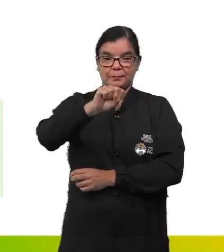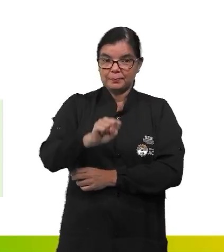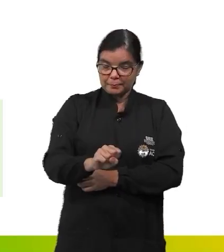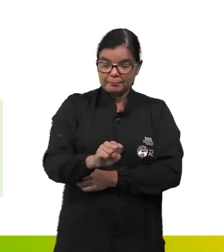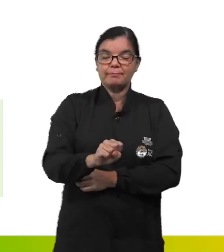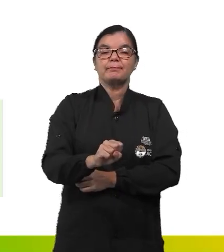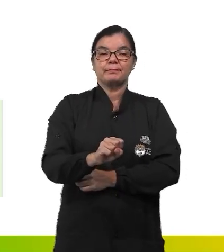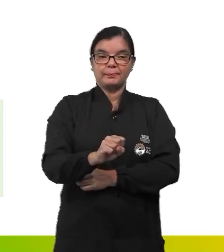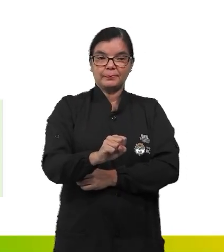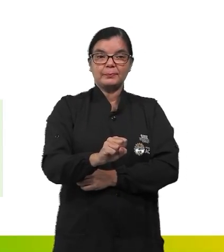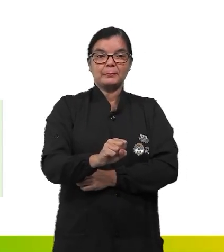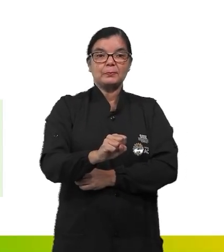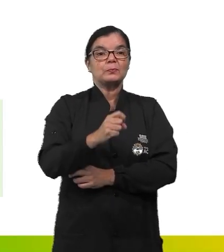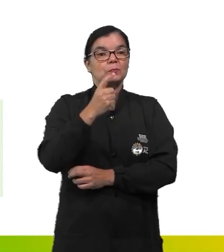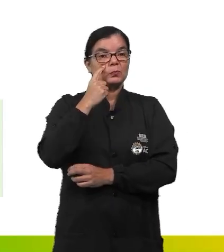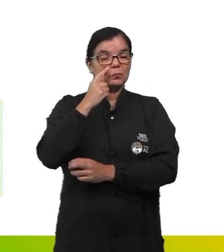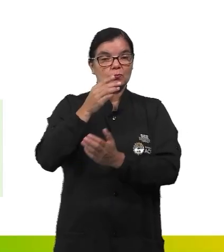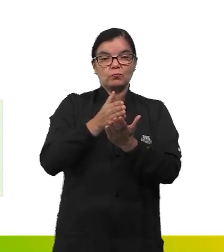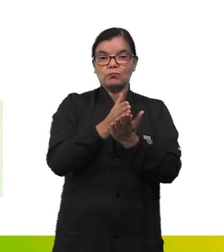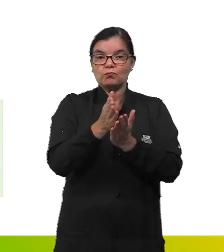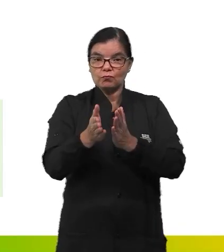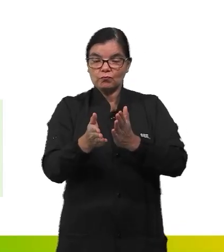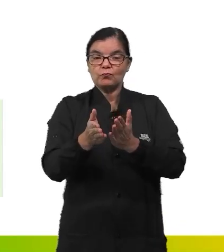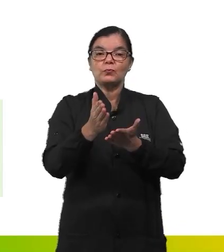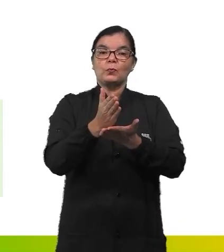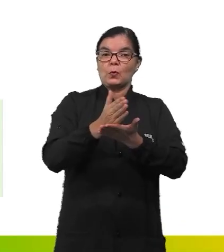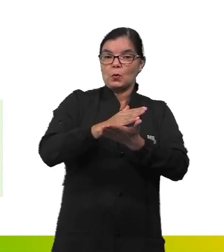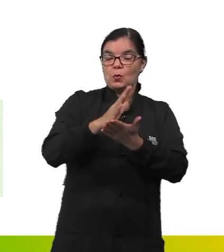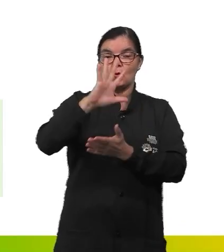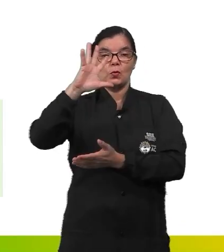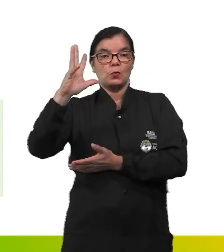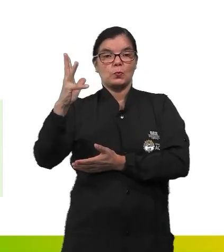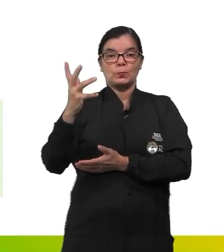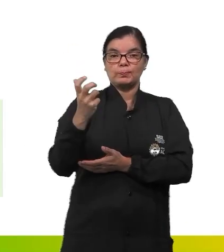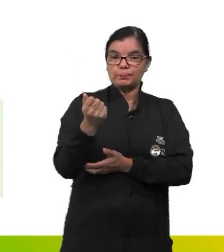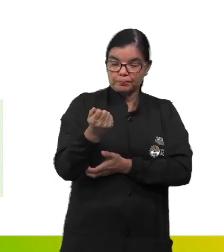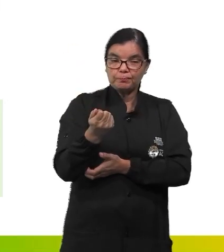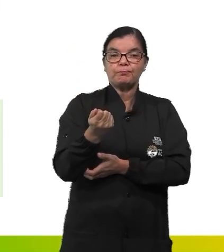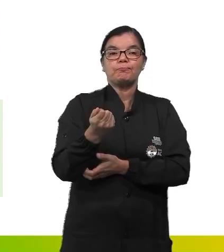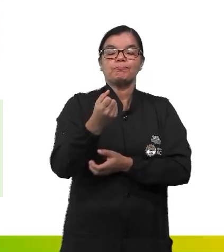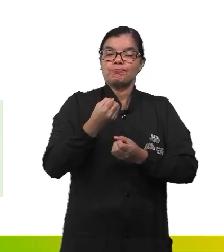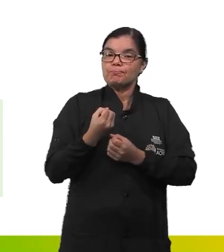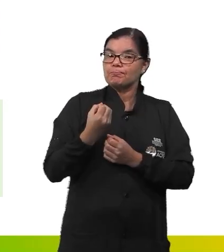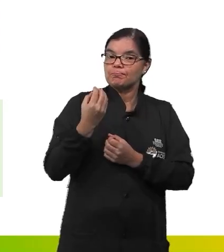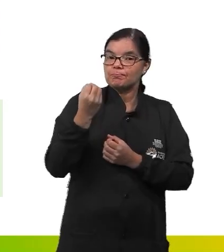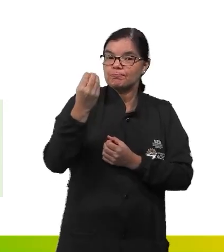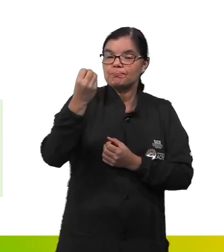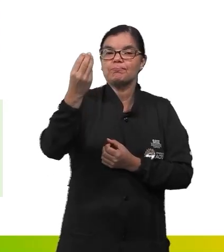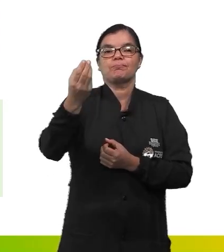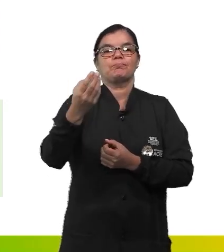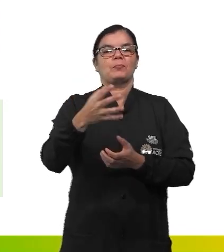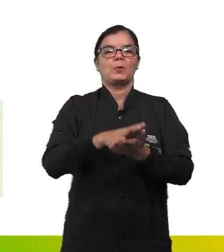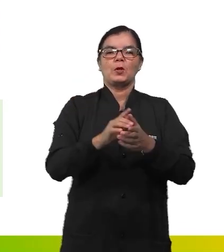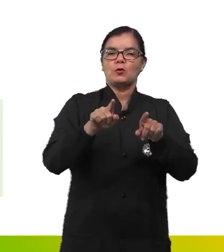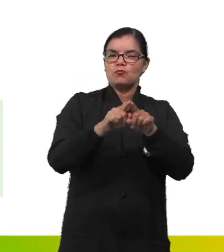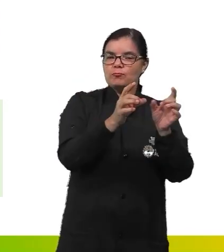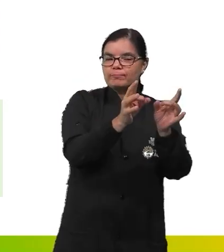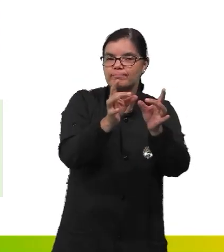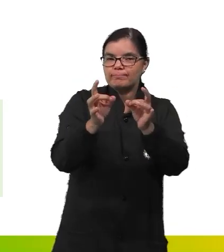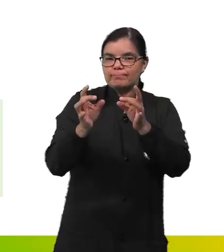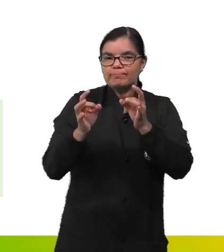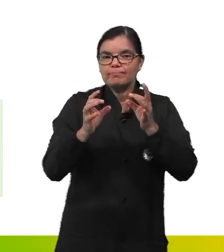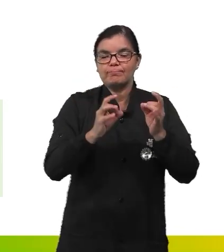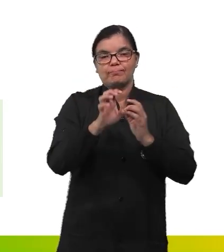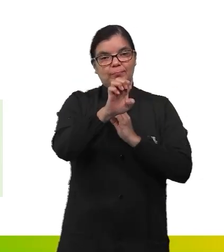1498, pessoal, contornando o continente africano. Sua viagem trouxe uma nova era de comércio